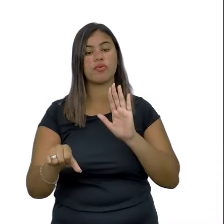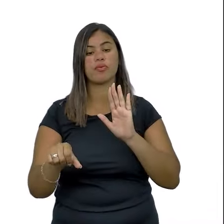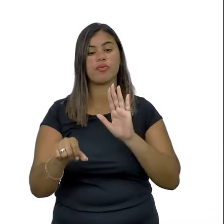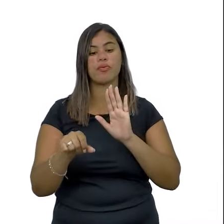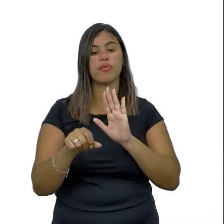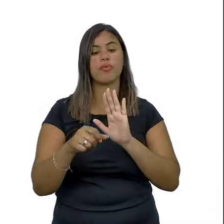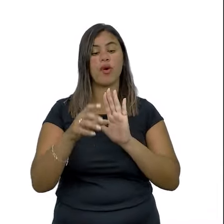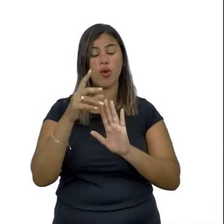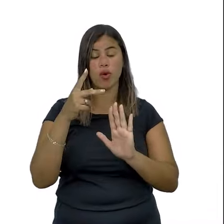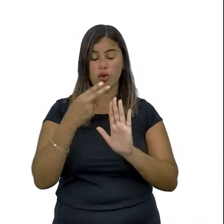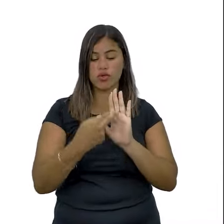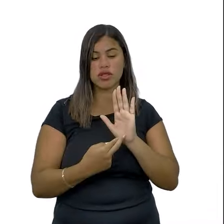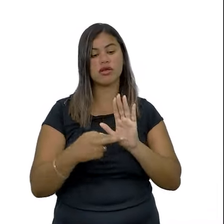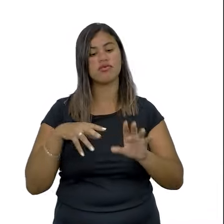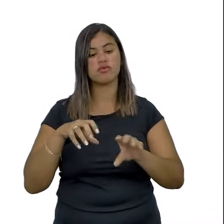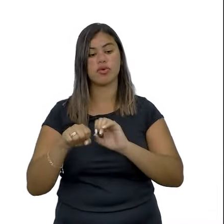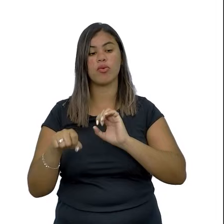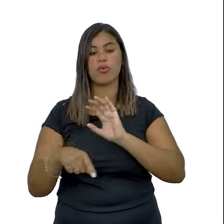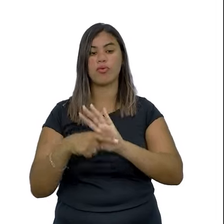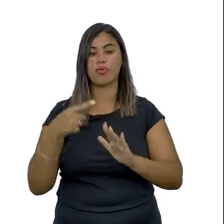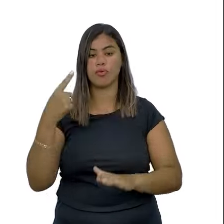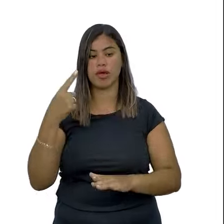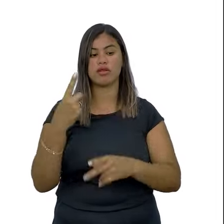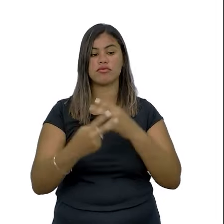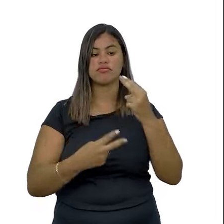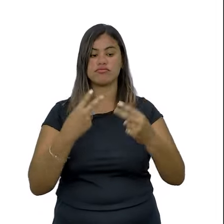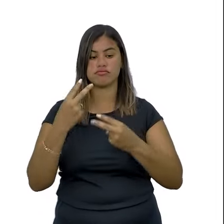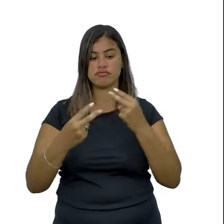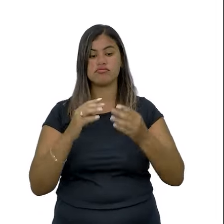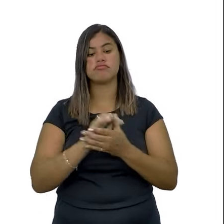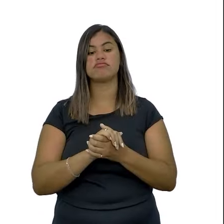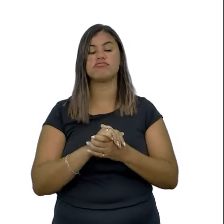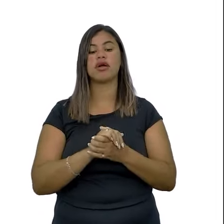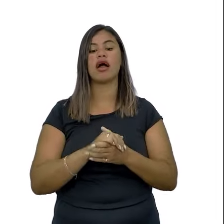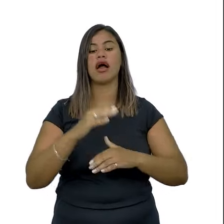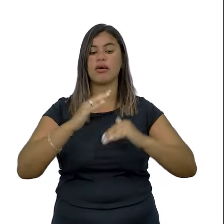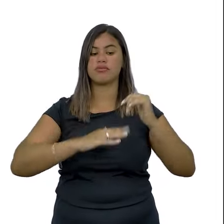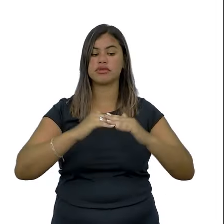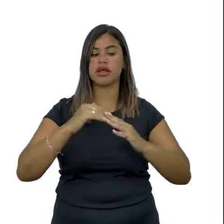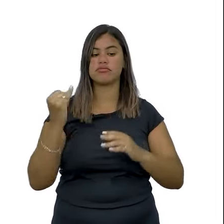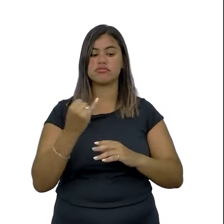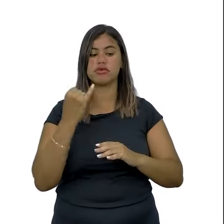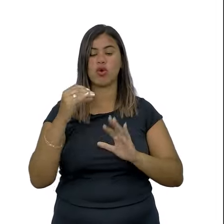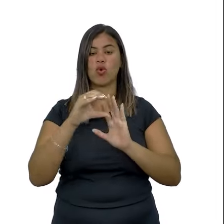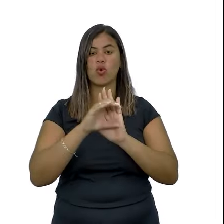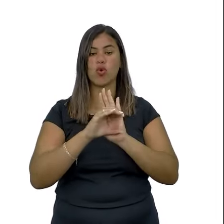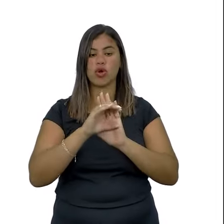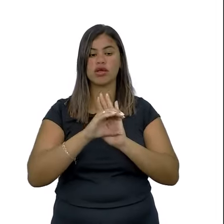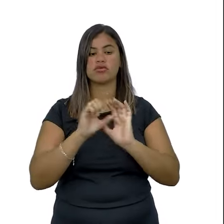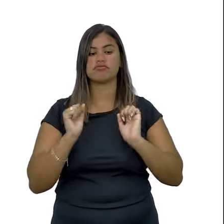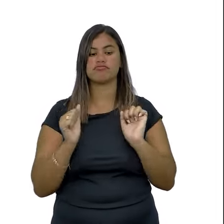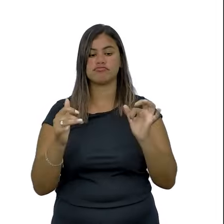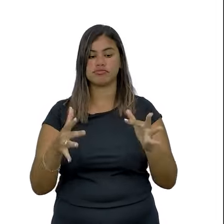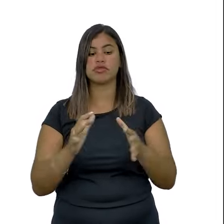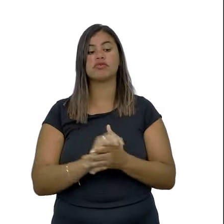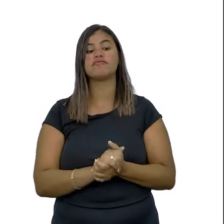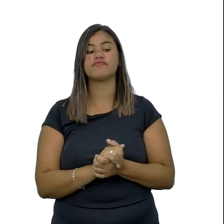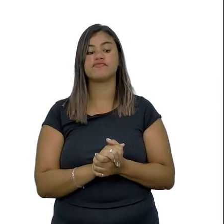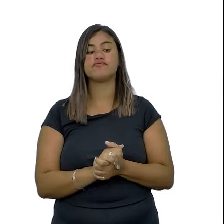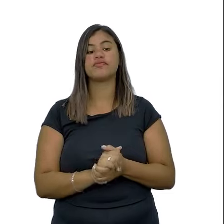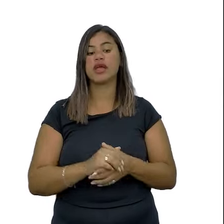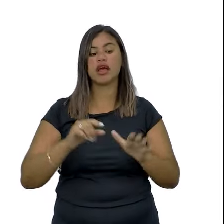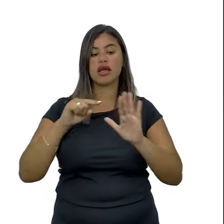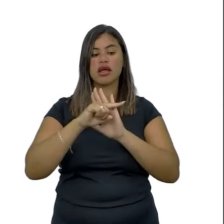a importância das habilidades essenciais e do currículo em ação. Analisamos a aula 8 da